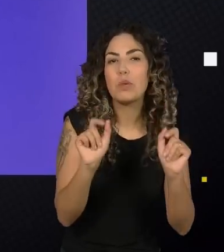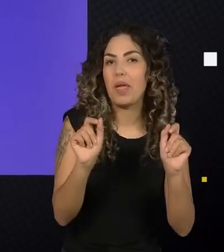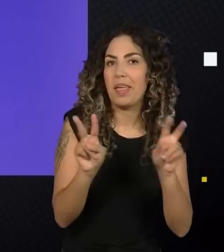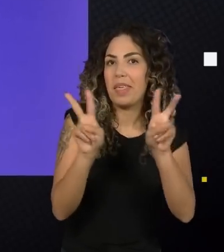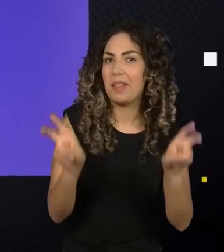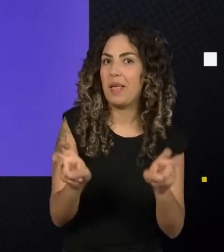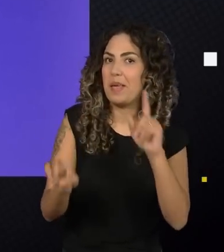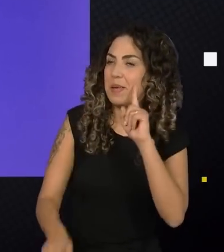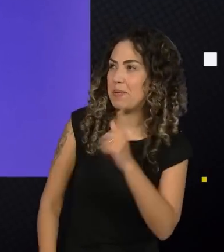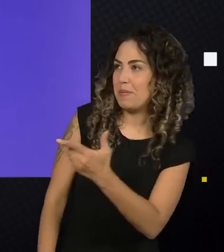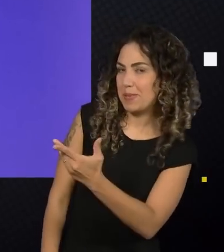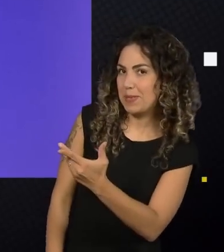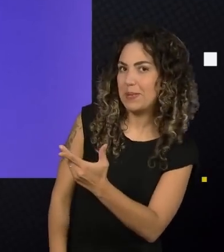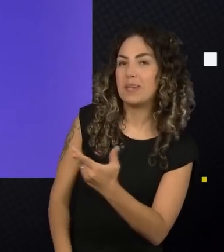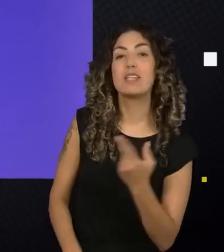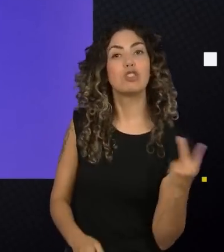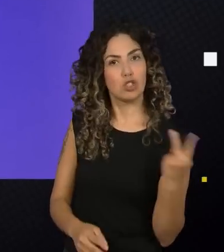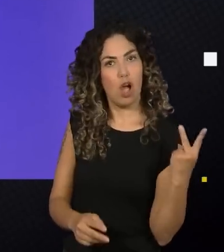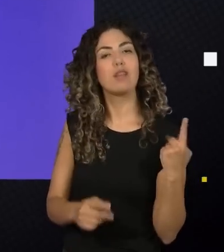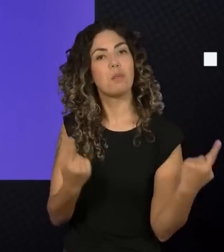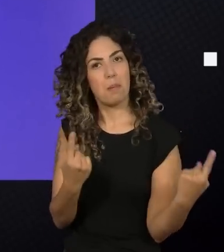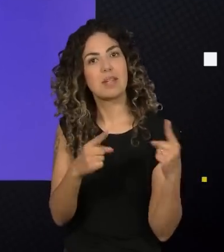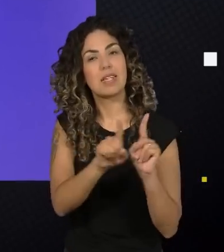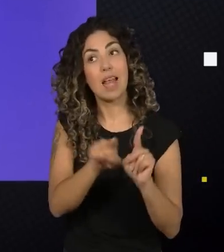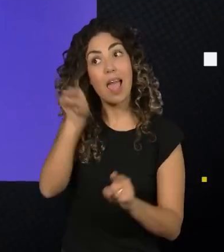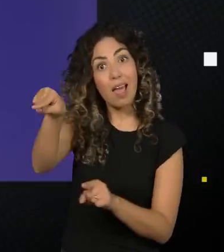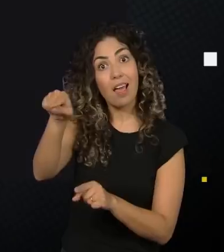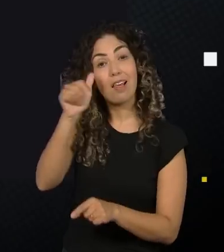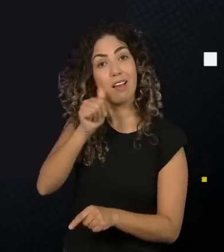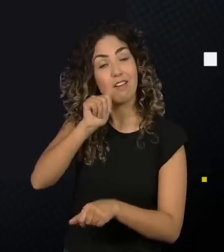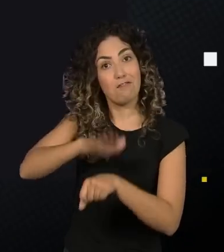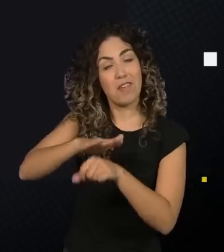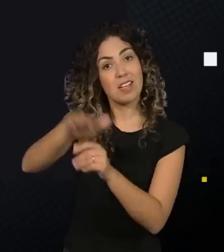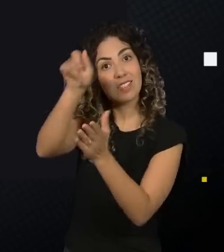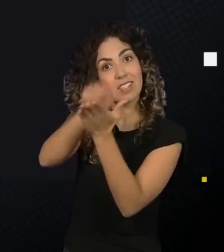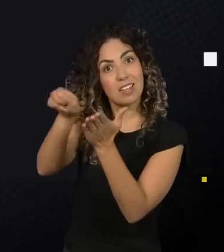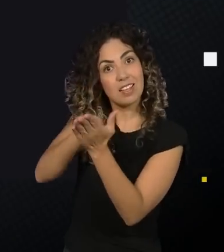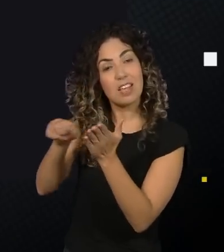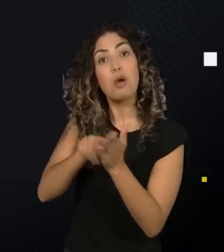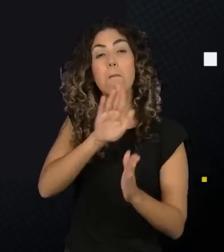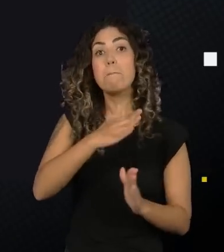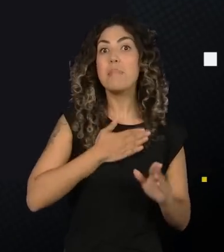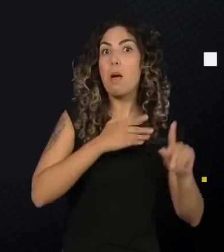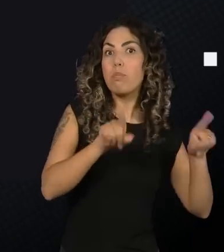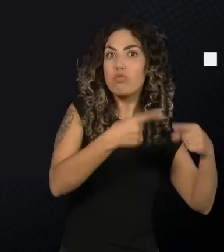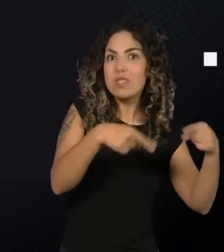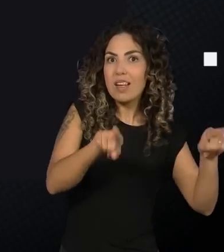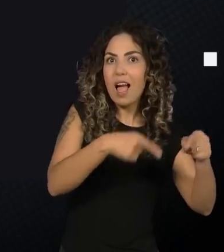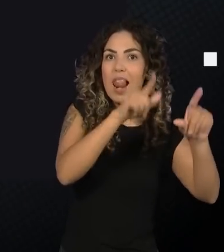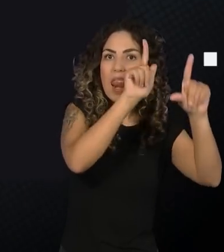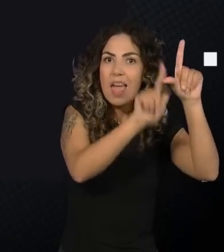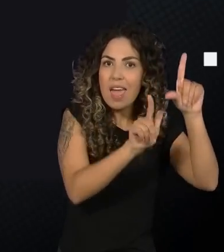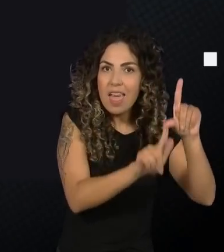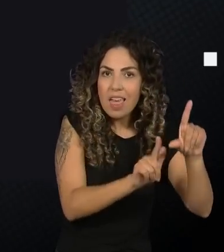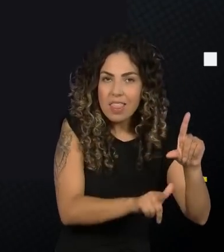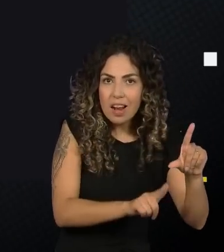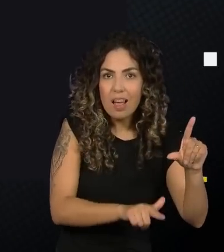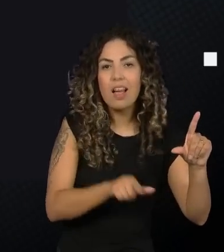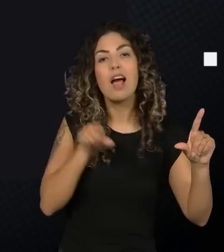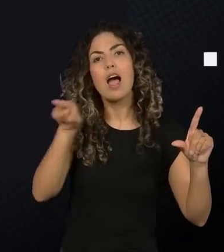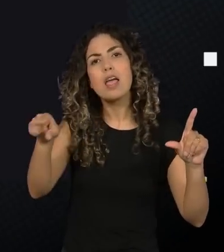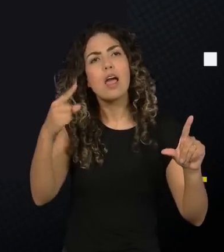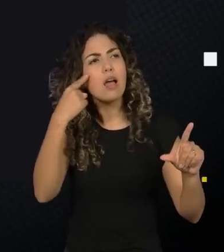de Chicletes Ping Pong, que a Clarice escreveu baseada na minha música, o que, né, foi uma grande honra, uma